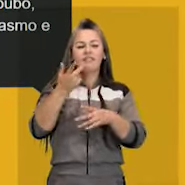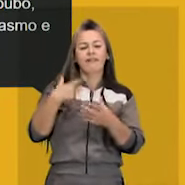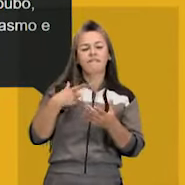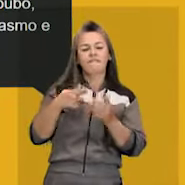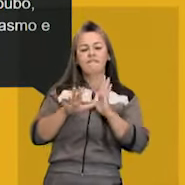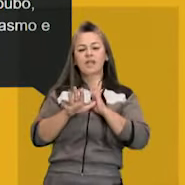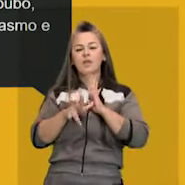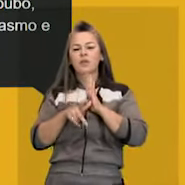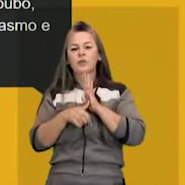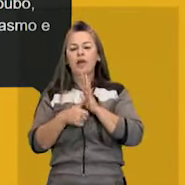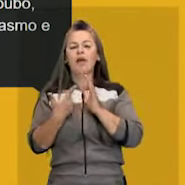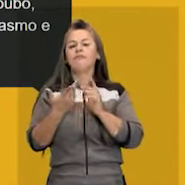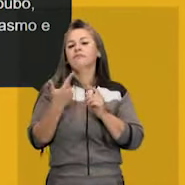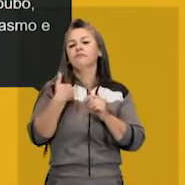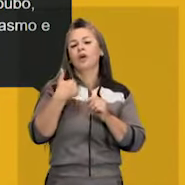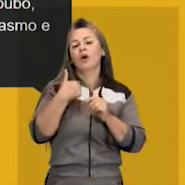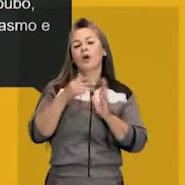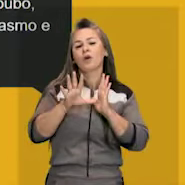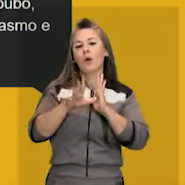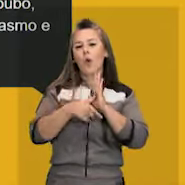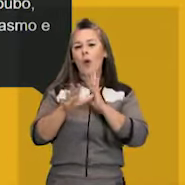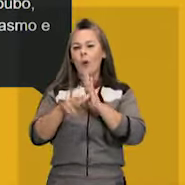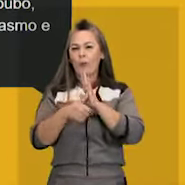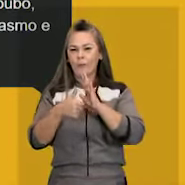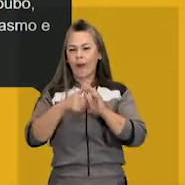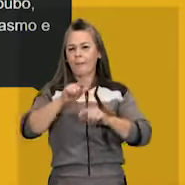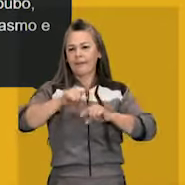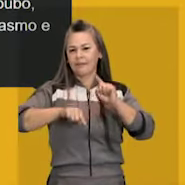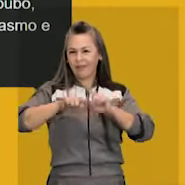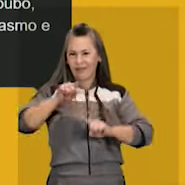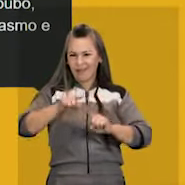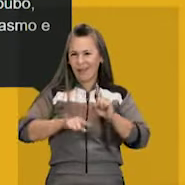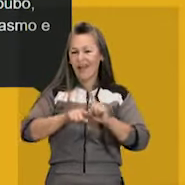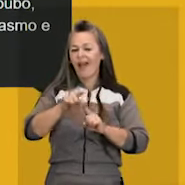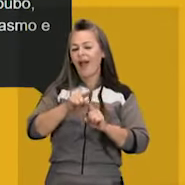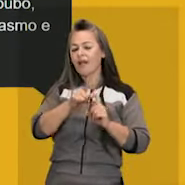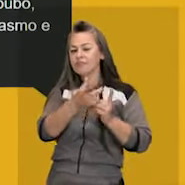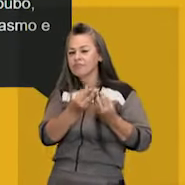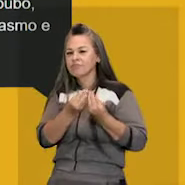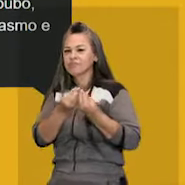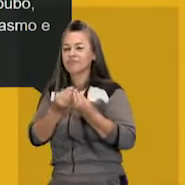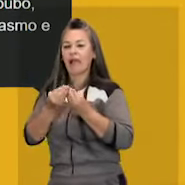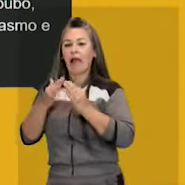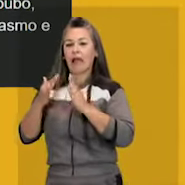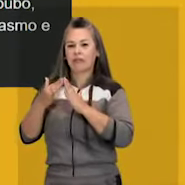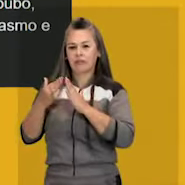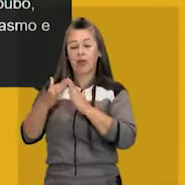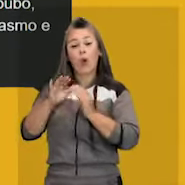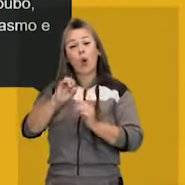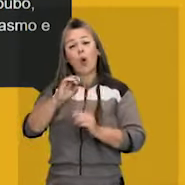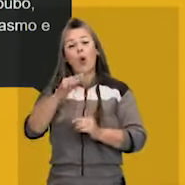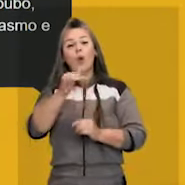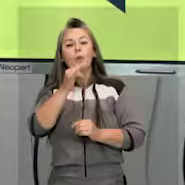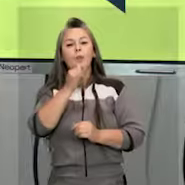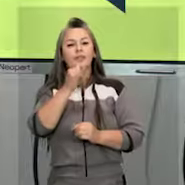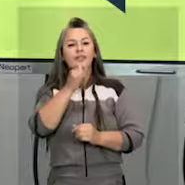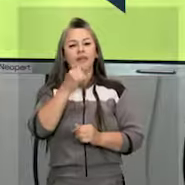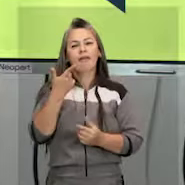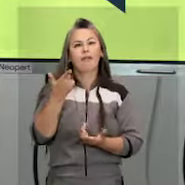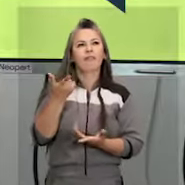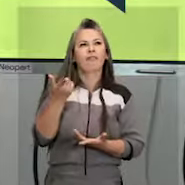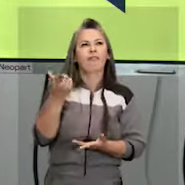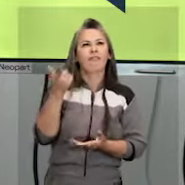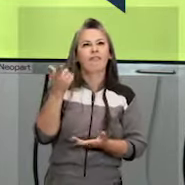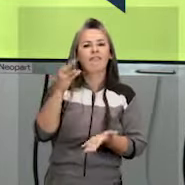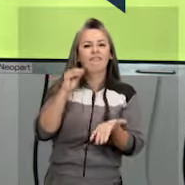na alimentação, o roubo de coisas que pertenciam ao senhor, atrasos intencionais no trabalho,